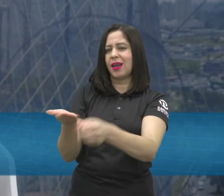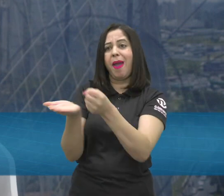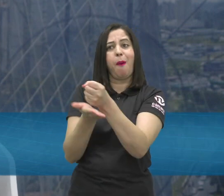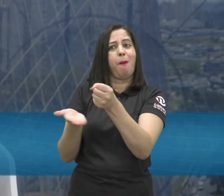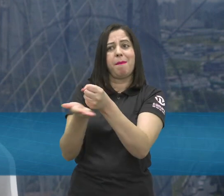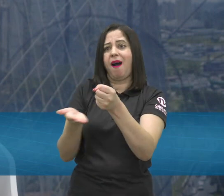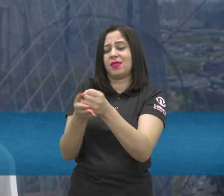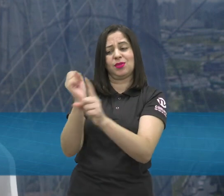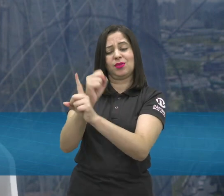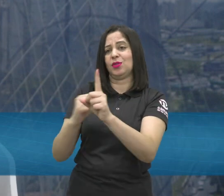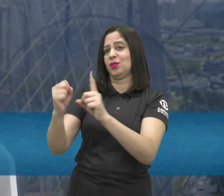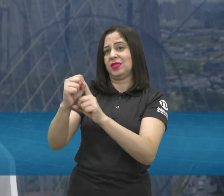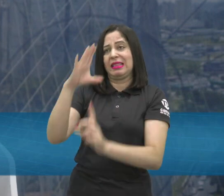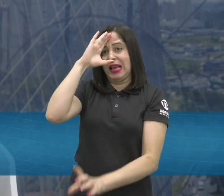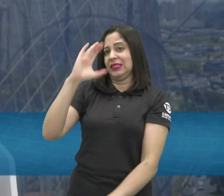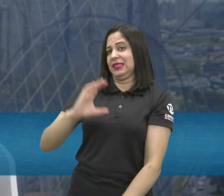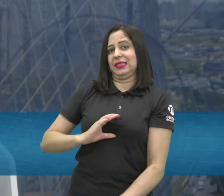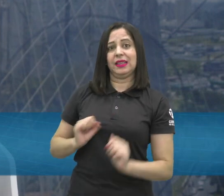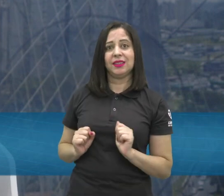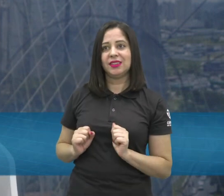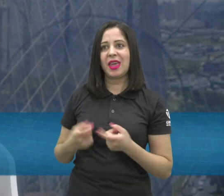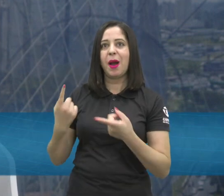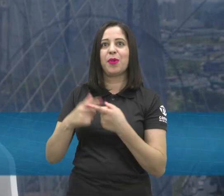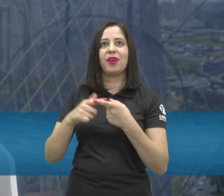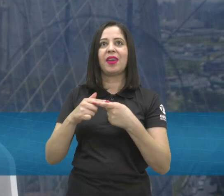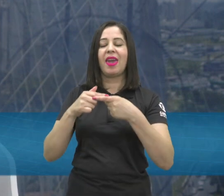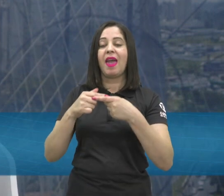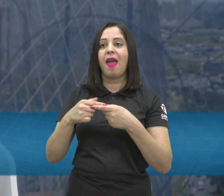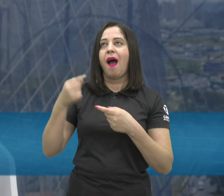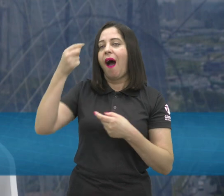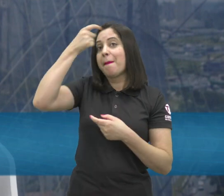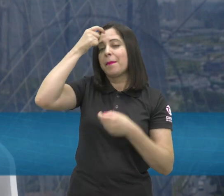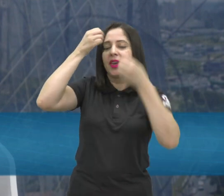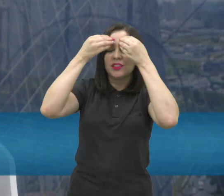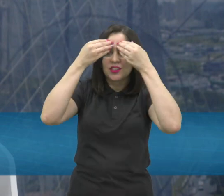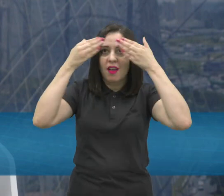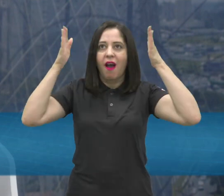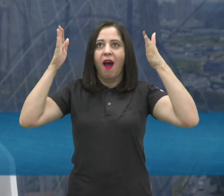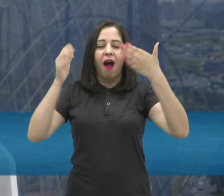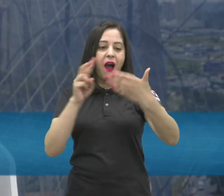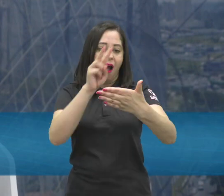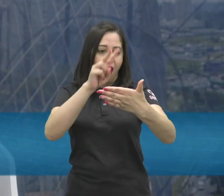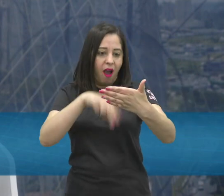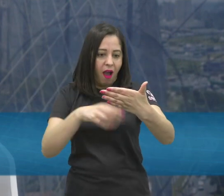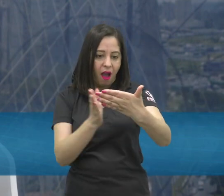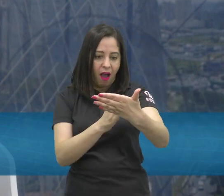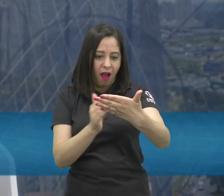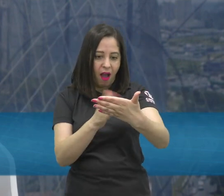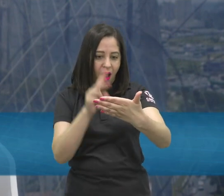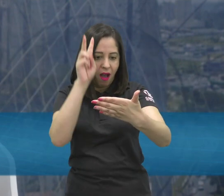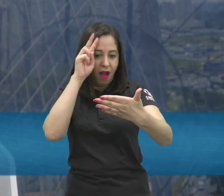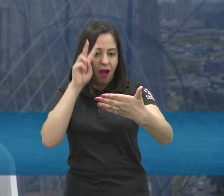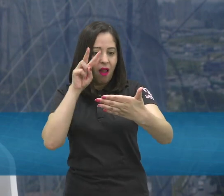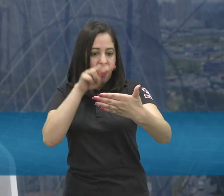básico da cidadania, né? Você lê o mundo, você tem acesso aos livros, você tem acesso à informação, você